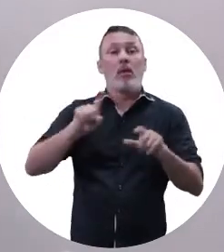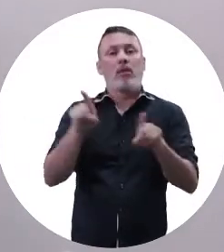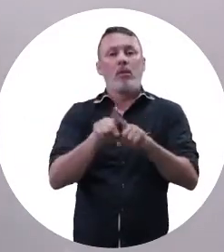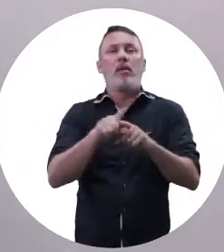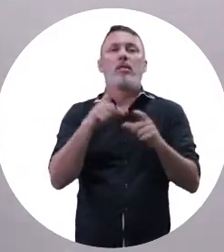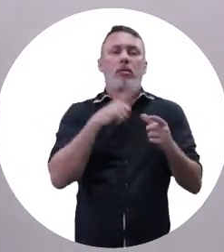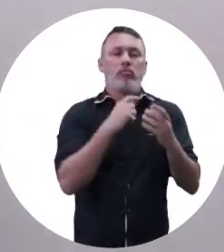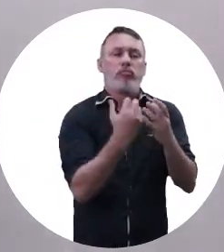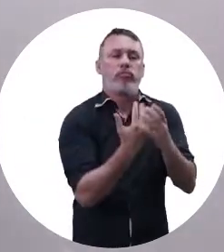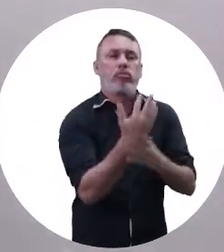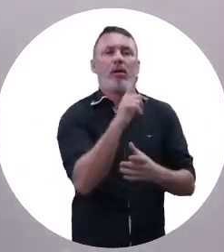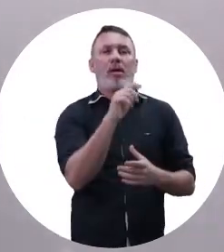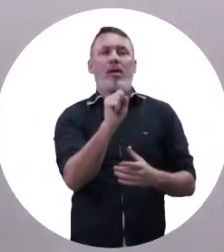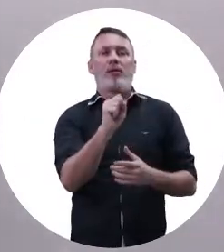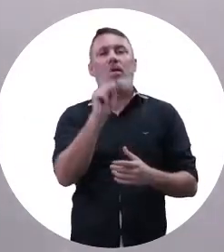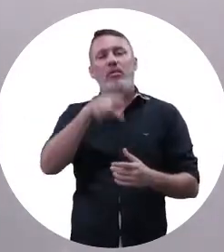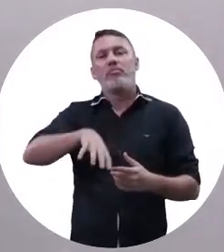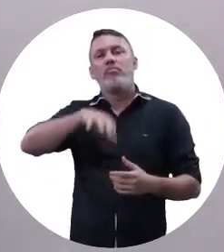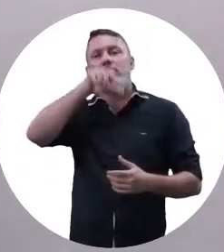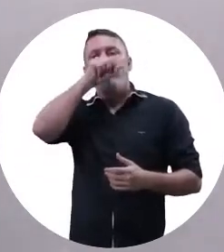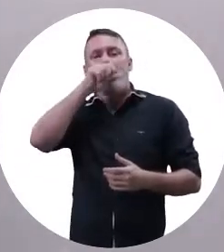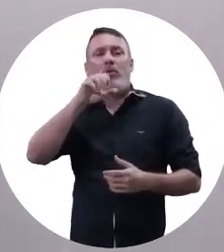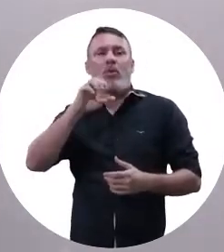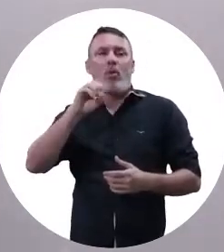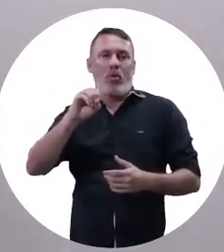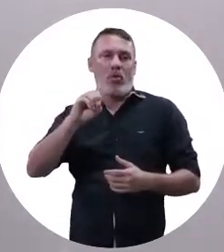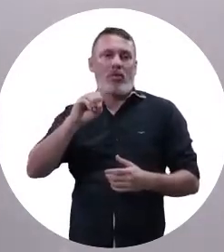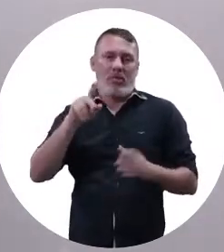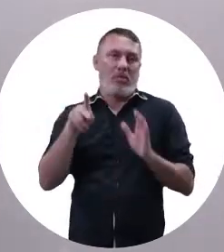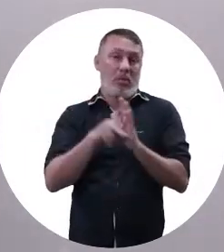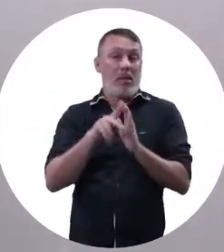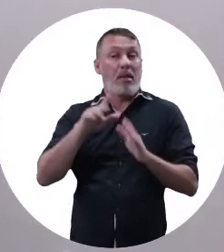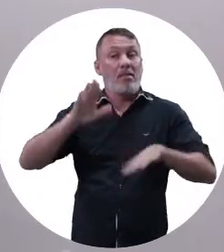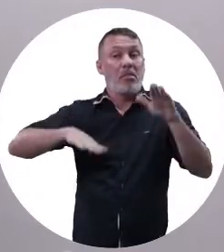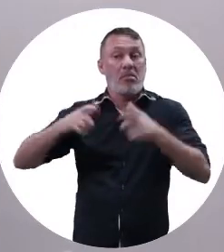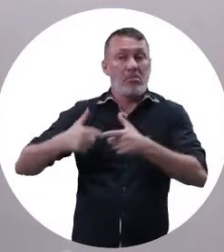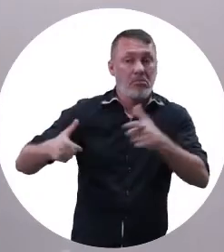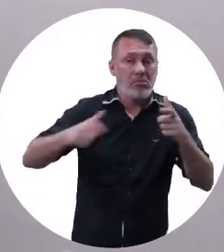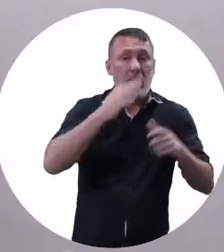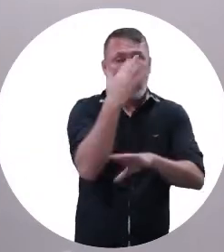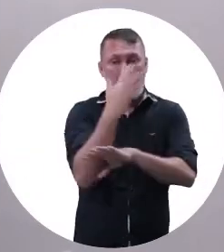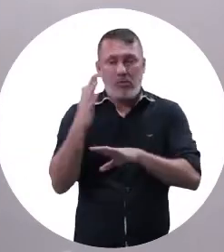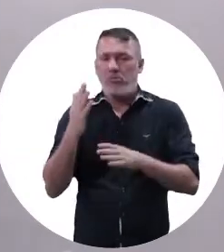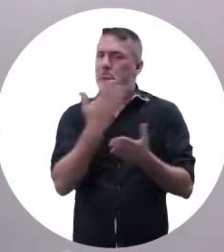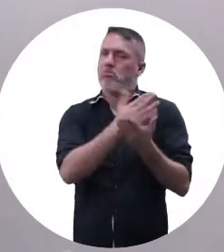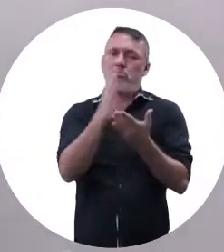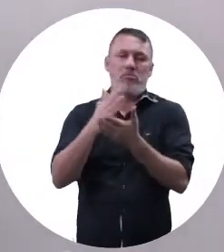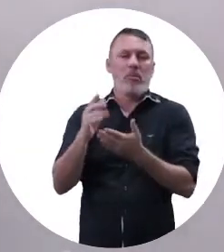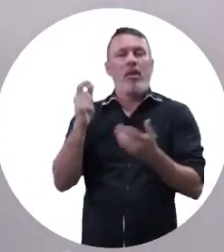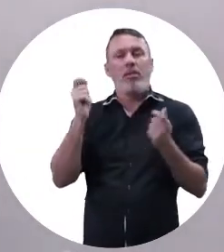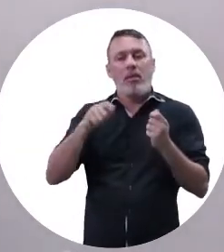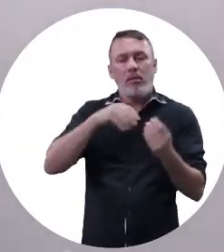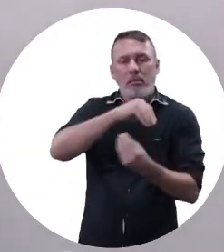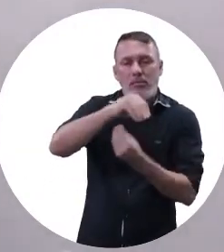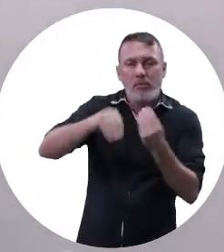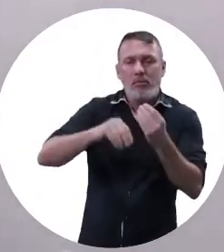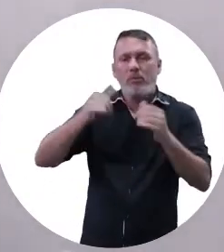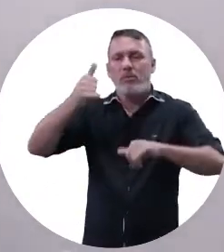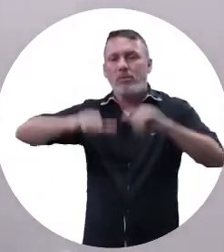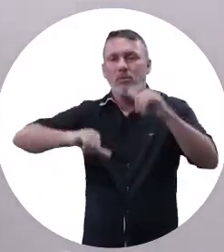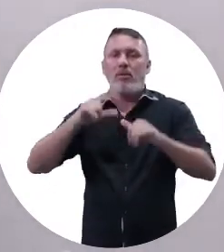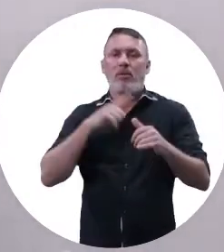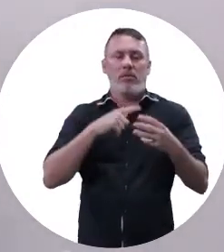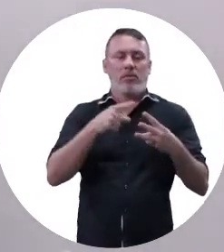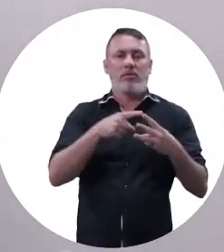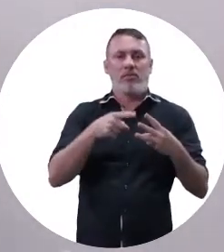estado gasoso, o gás oxigênio que a gente respira. Independente da temperatura ambiente, todas as substâncias covalentes podem estar